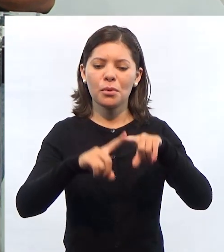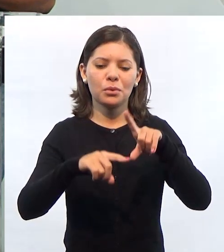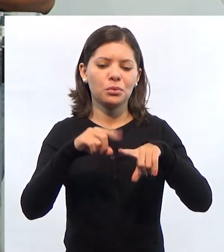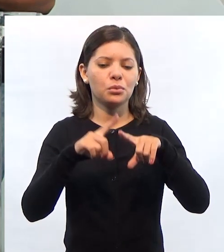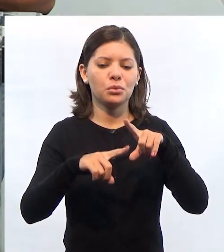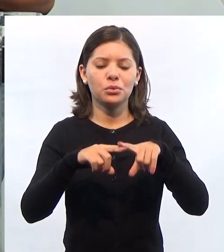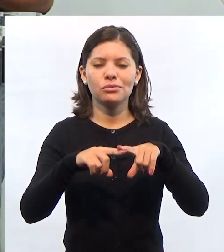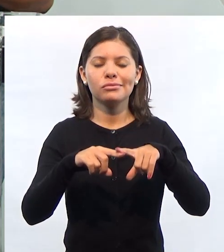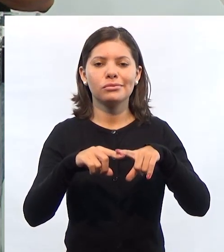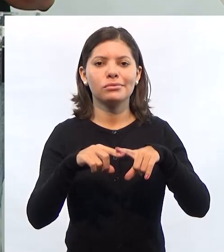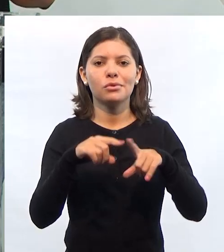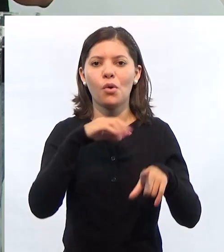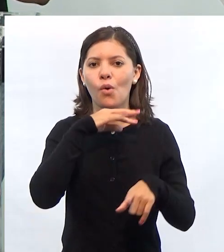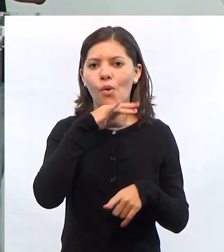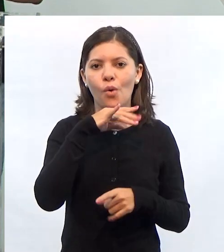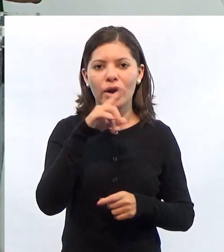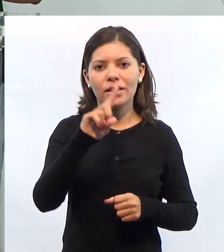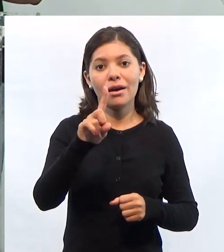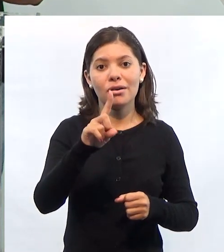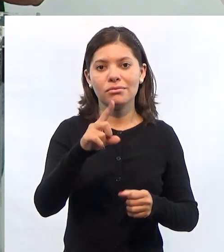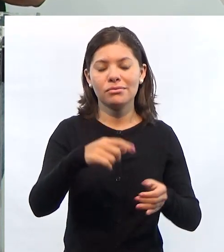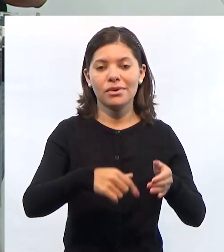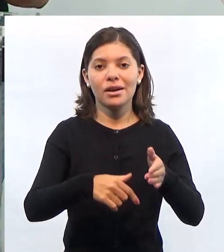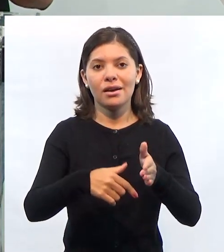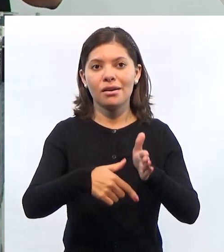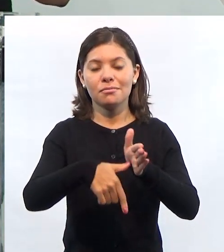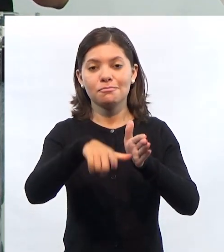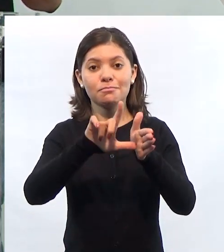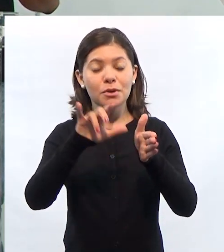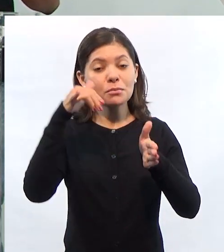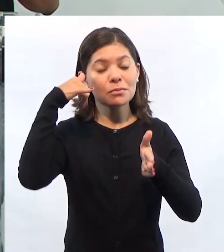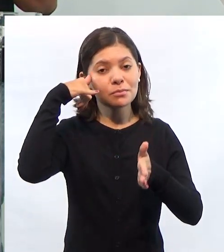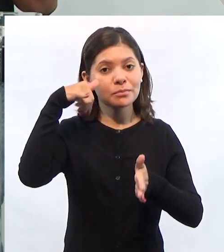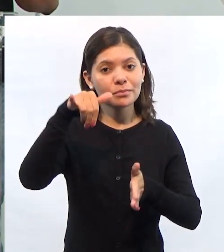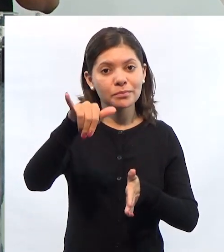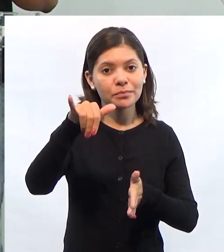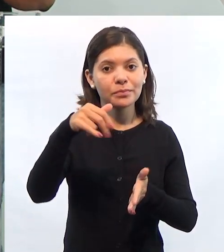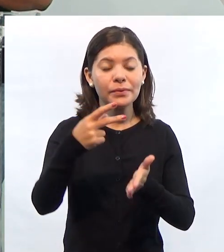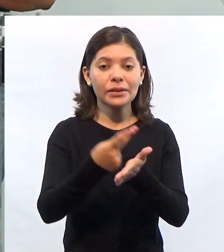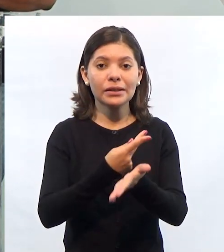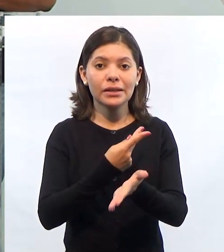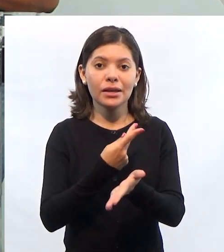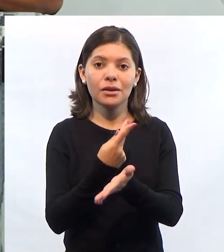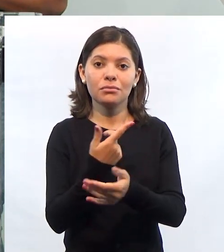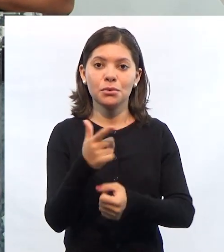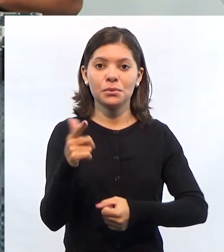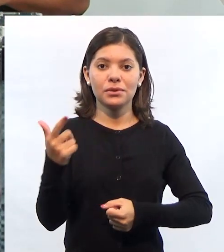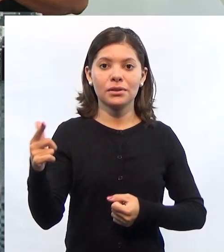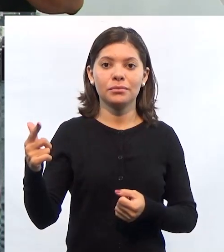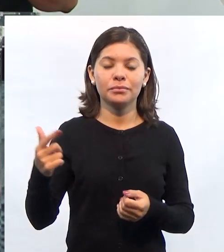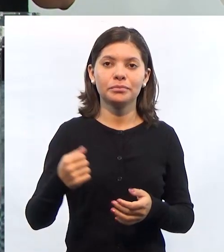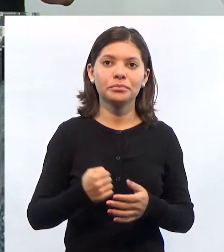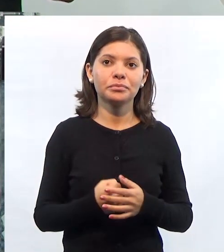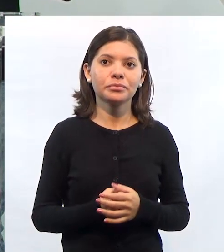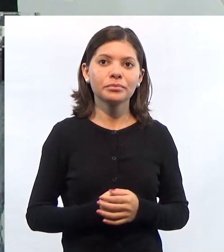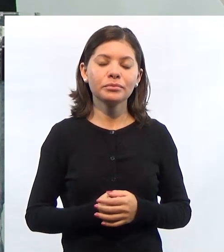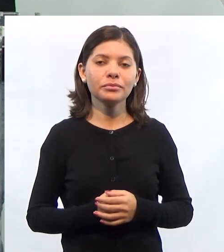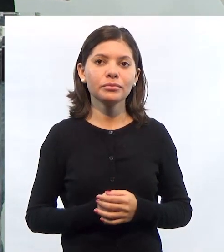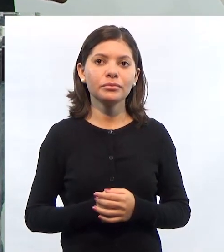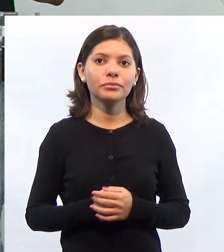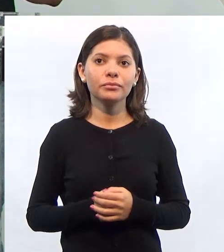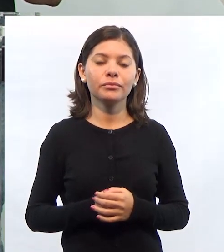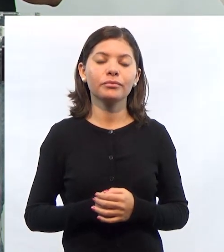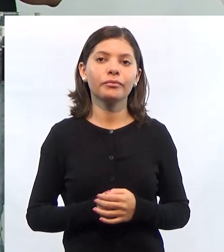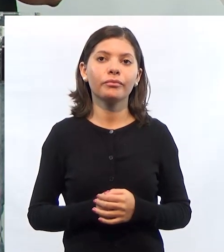sim uma prevenção para que não ocorra um erros da qualidade de impressão das Embalagens aquilo lá é